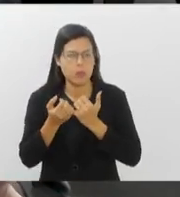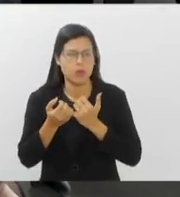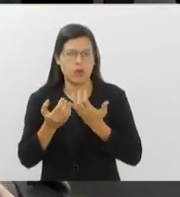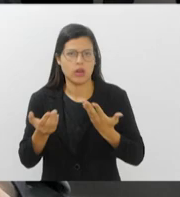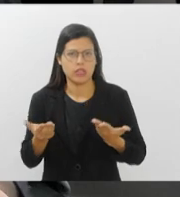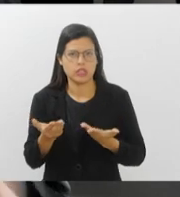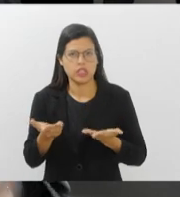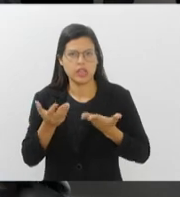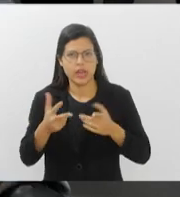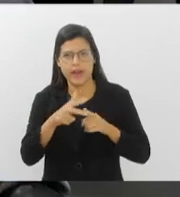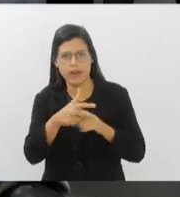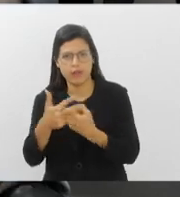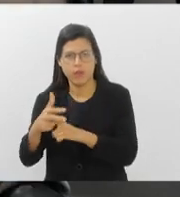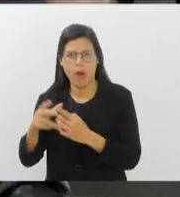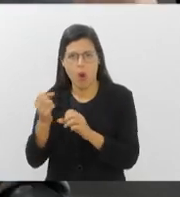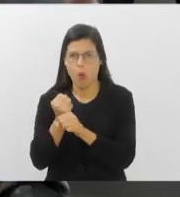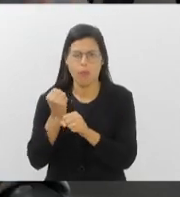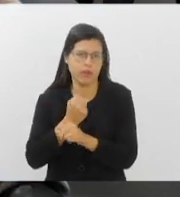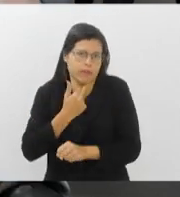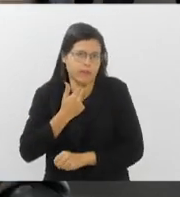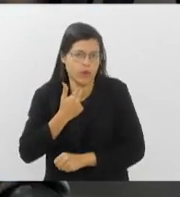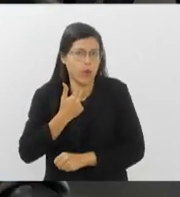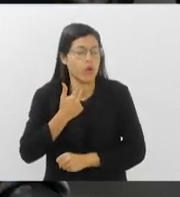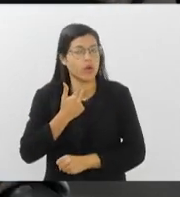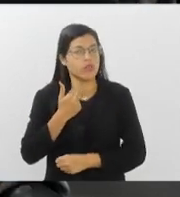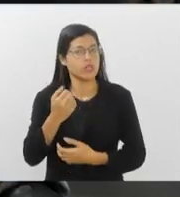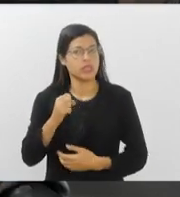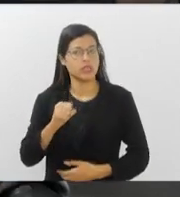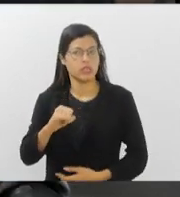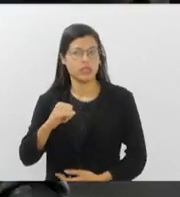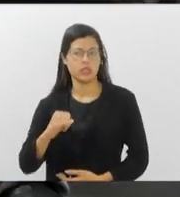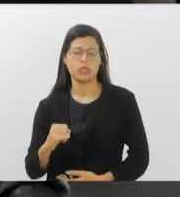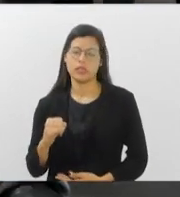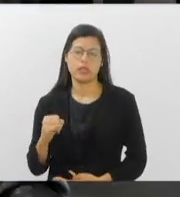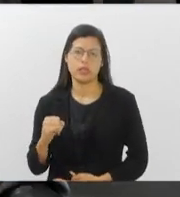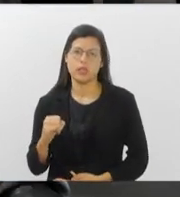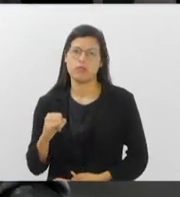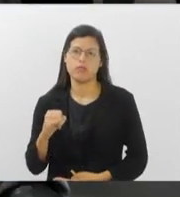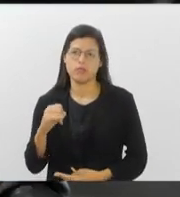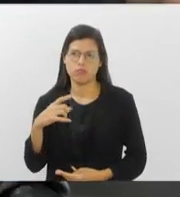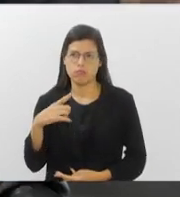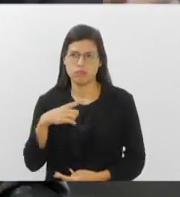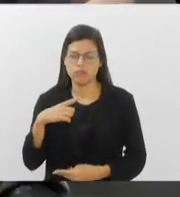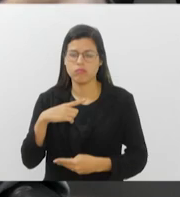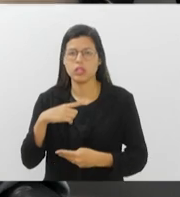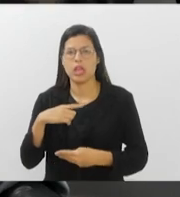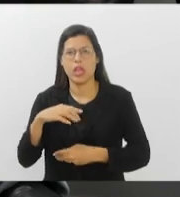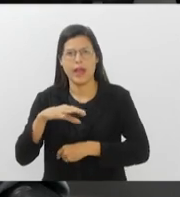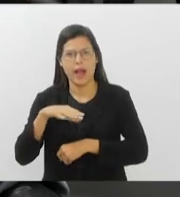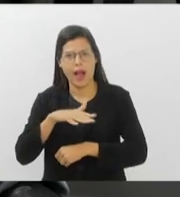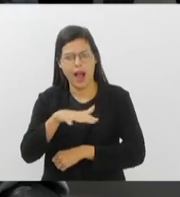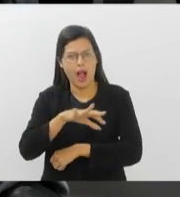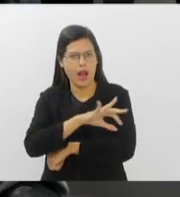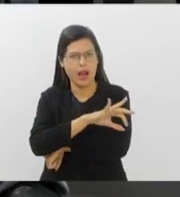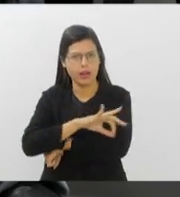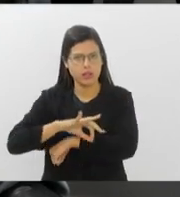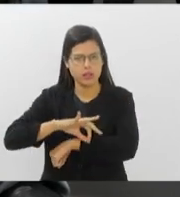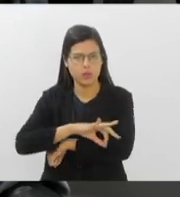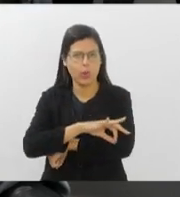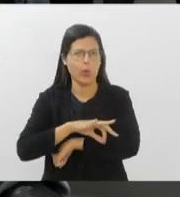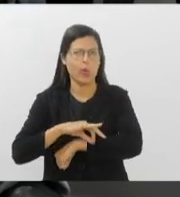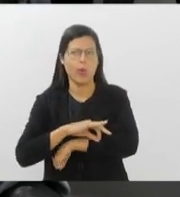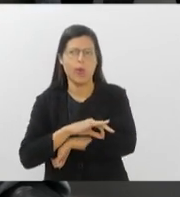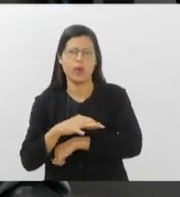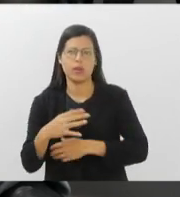né? Não sei se tem que ter anos de construção, se tem que ter relevância arquitetônica. Eu não sei se a gente deveria, em algum